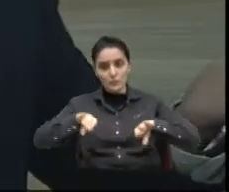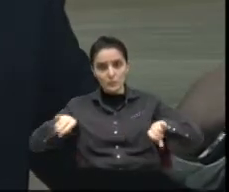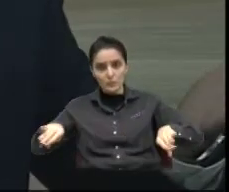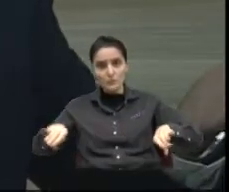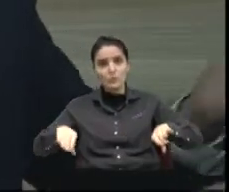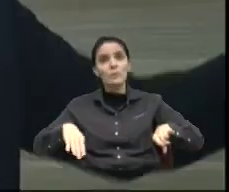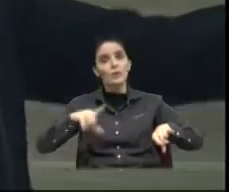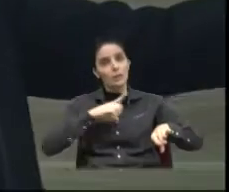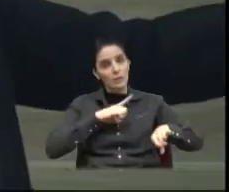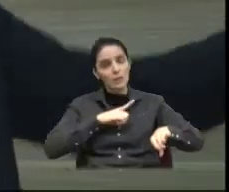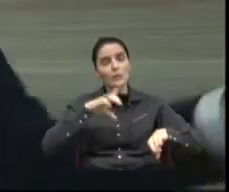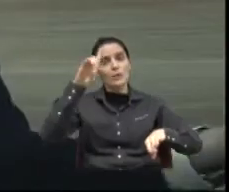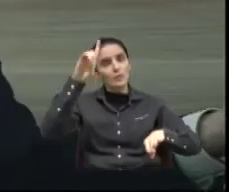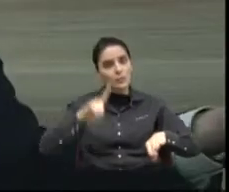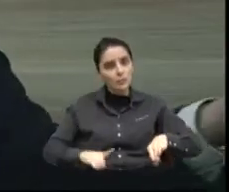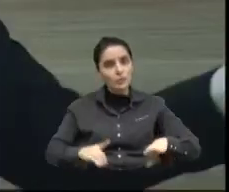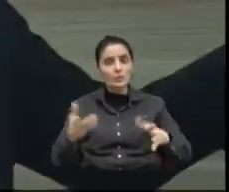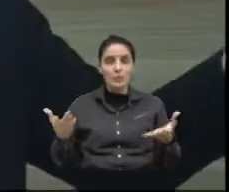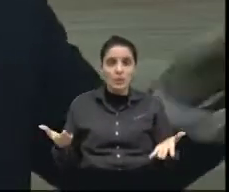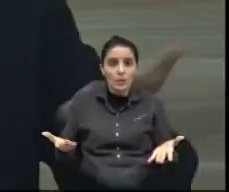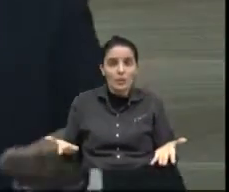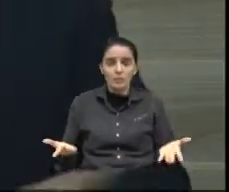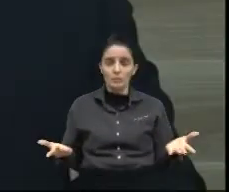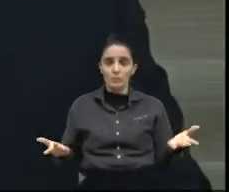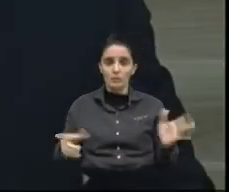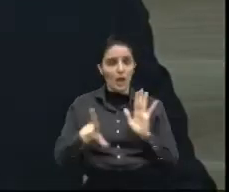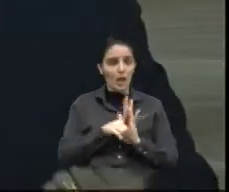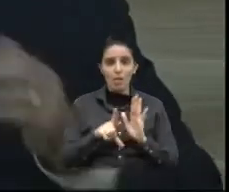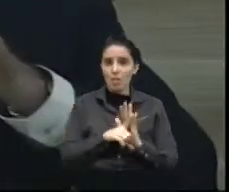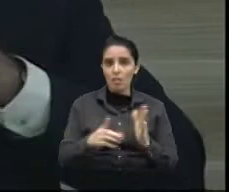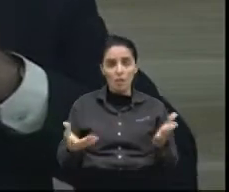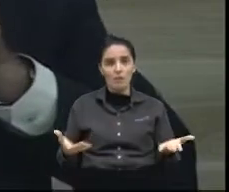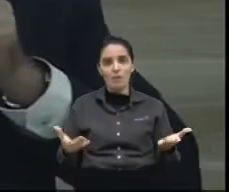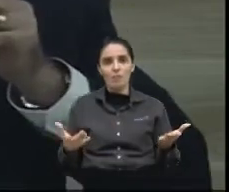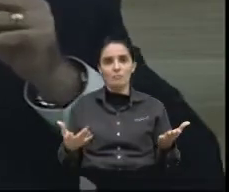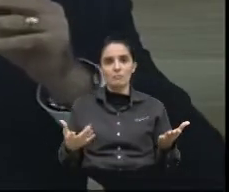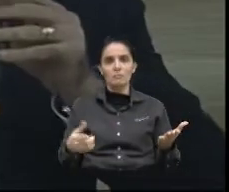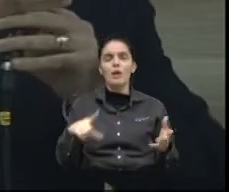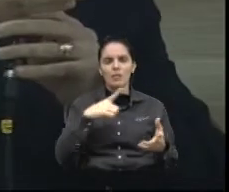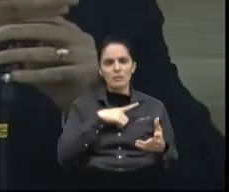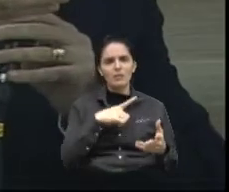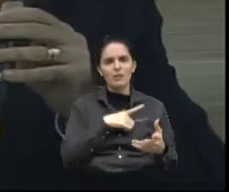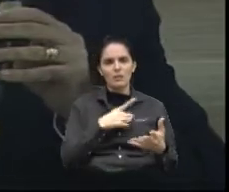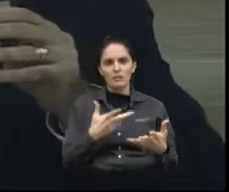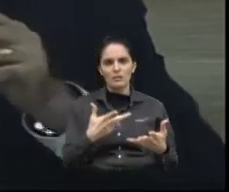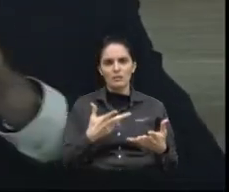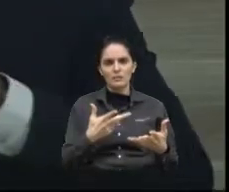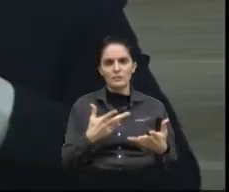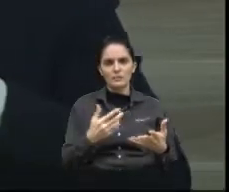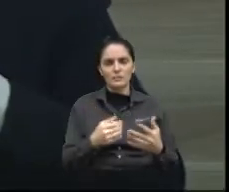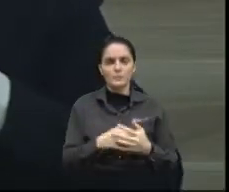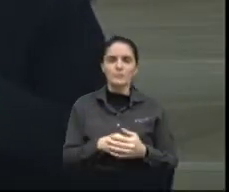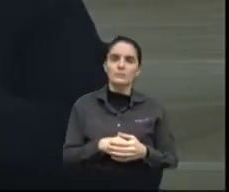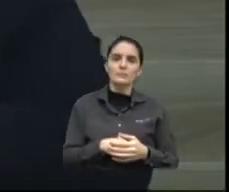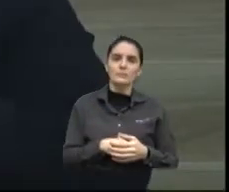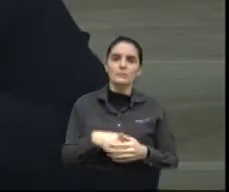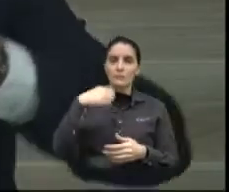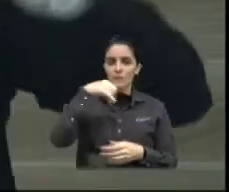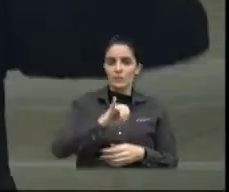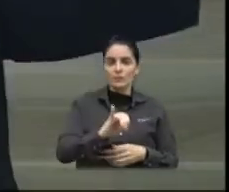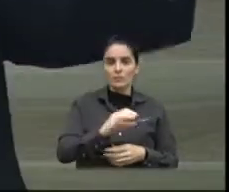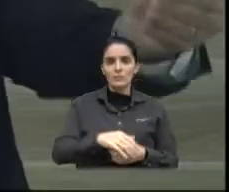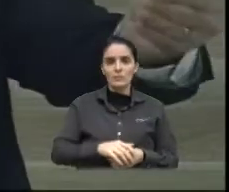tem o direito adquirido depois não combina com quem para compartilhar os bens existe uma ofensa em cima de alguma pessoa